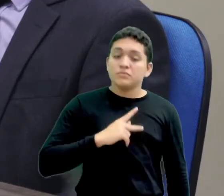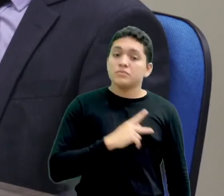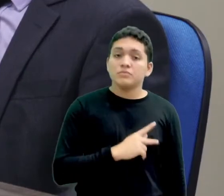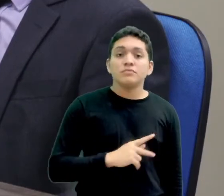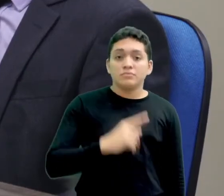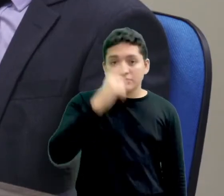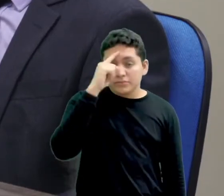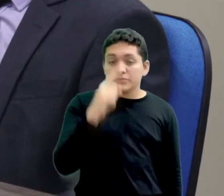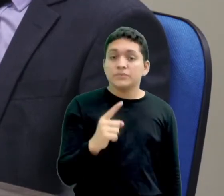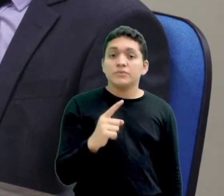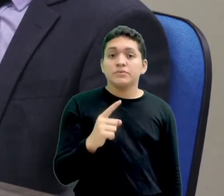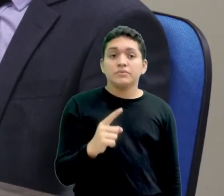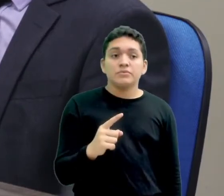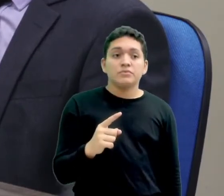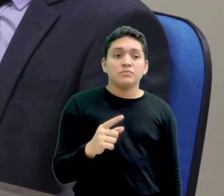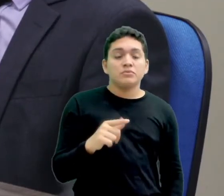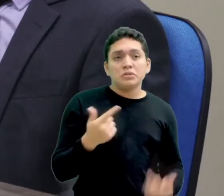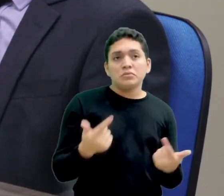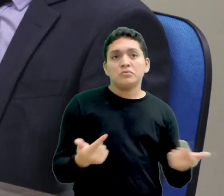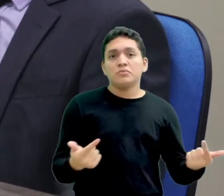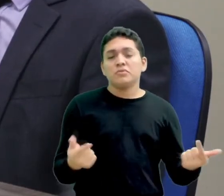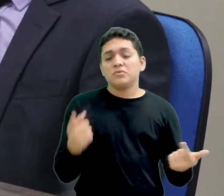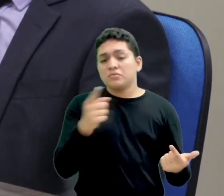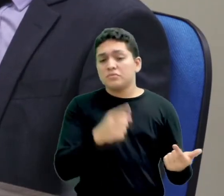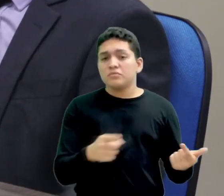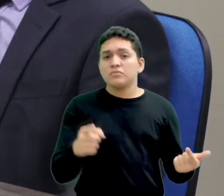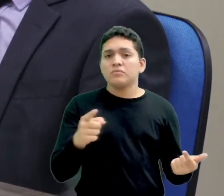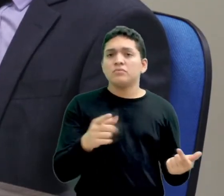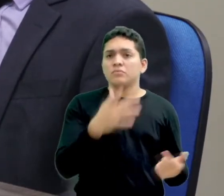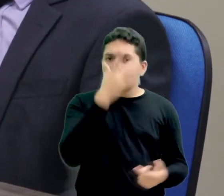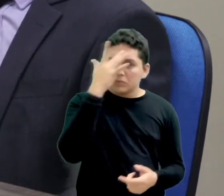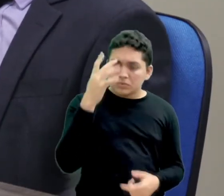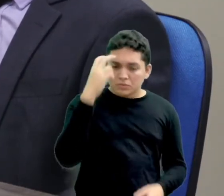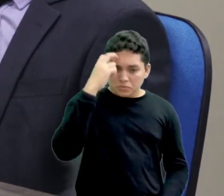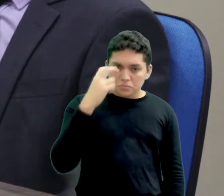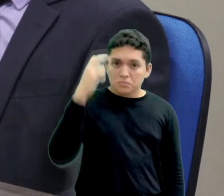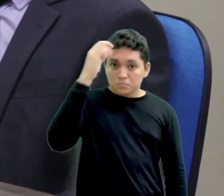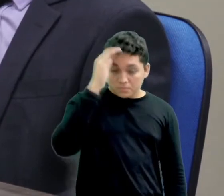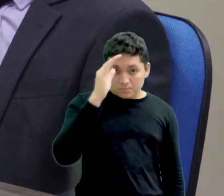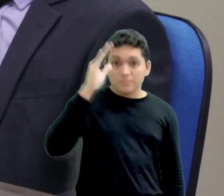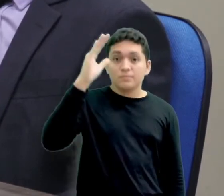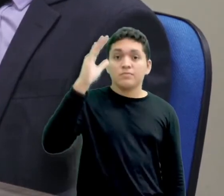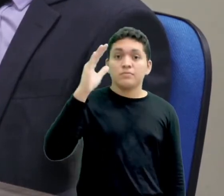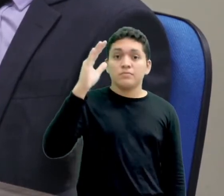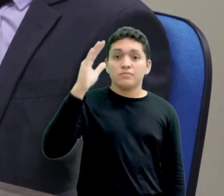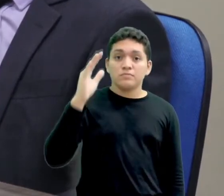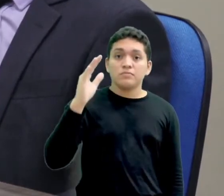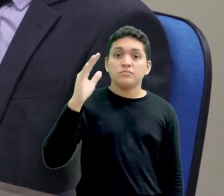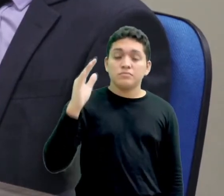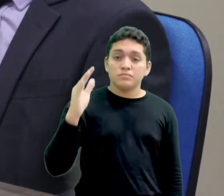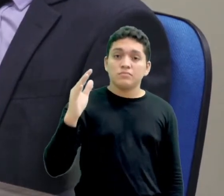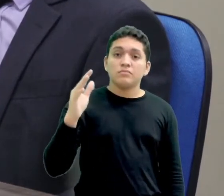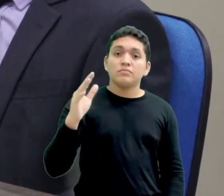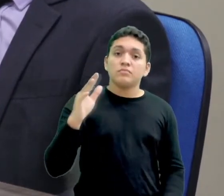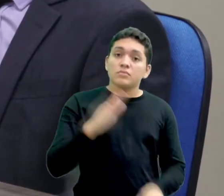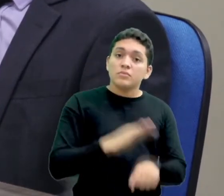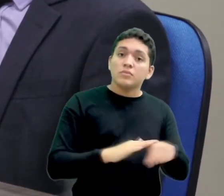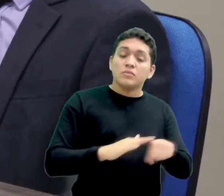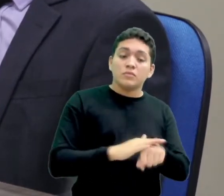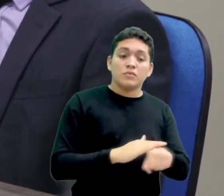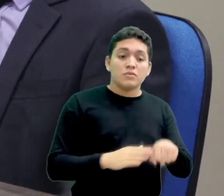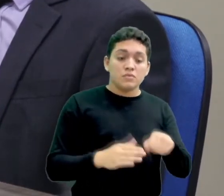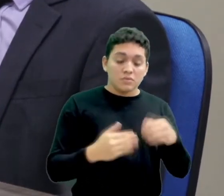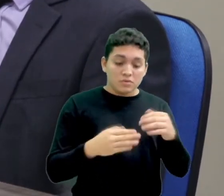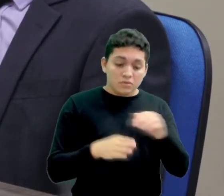exatamente essa. Não há porventura entre vós alguém sábio para lidar com essa situação e dar o bom